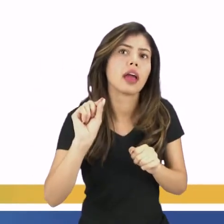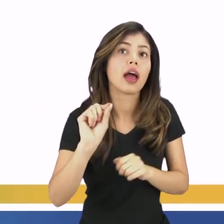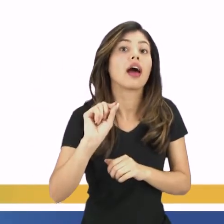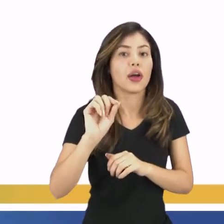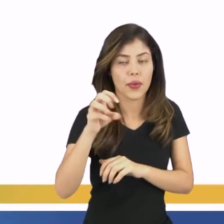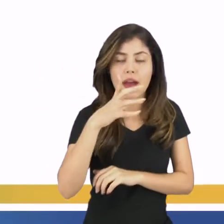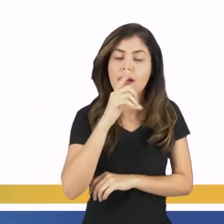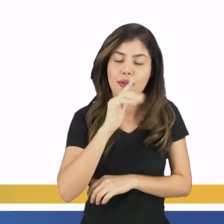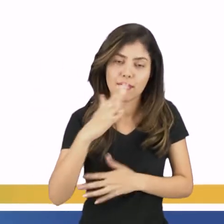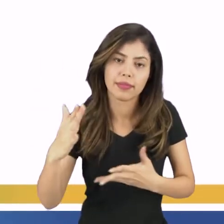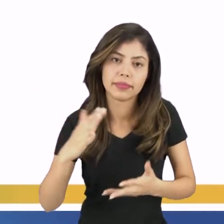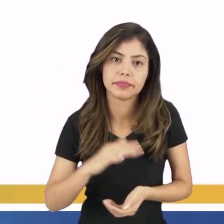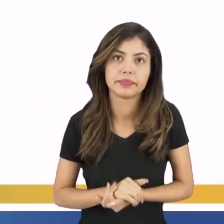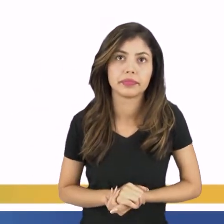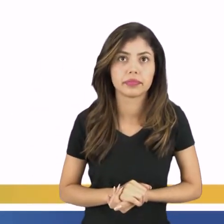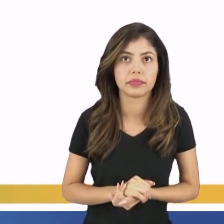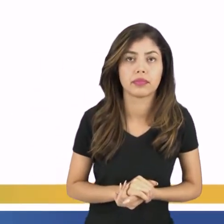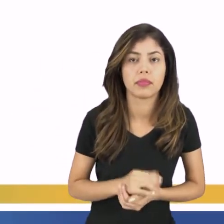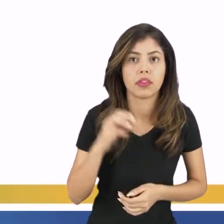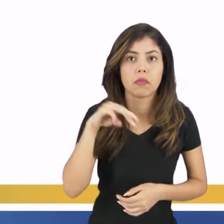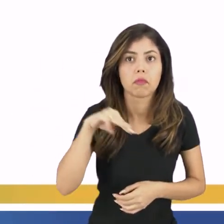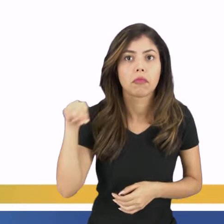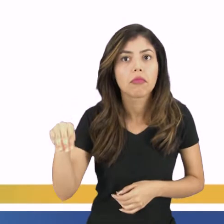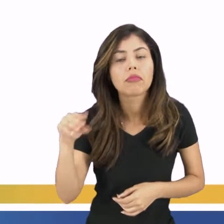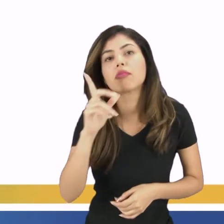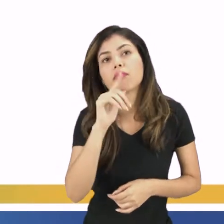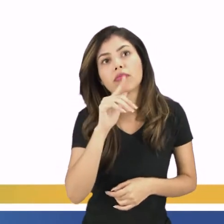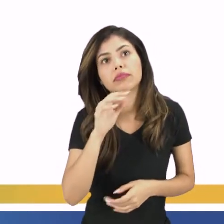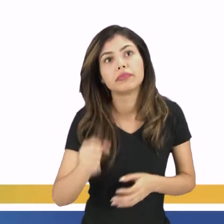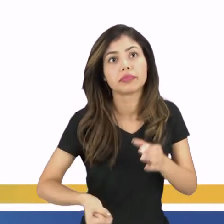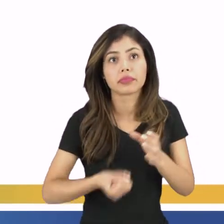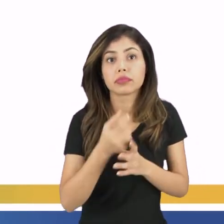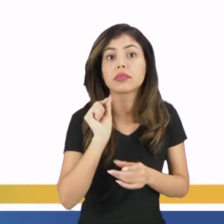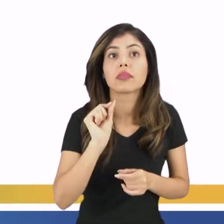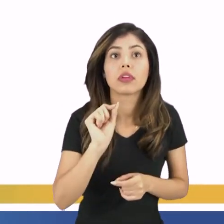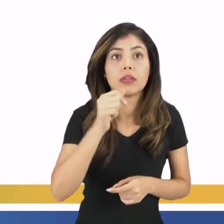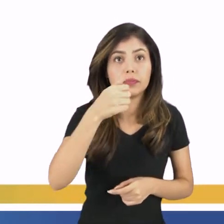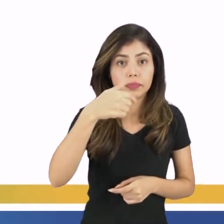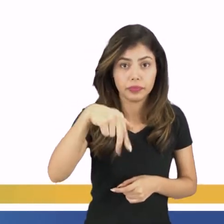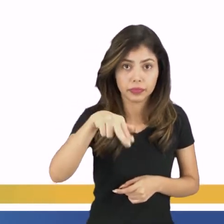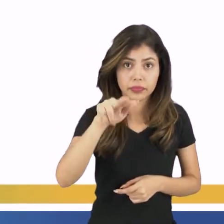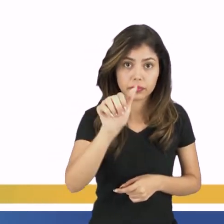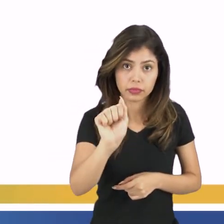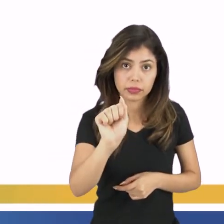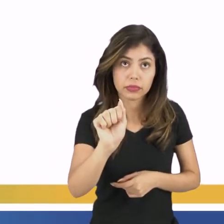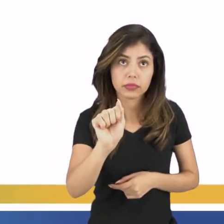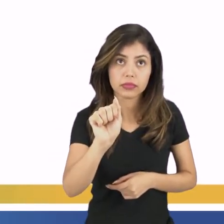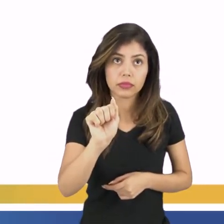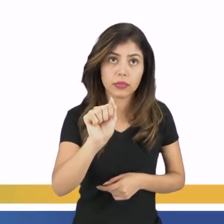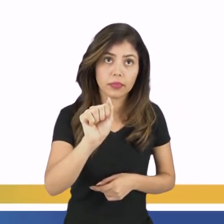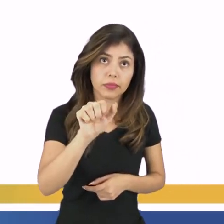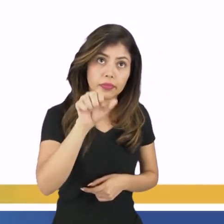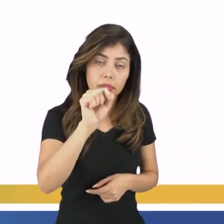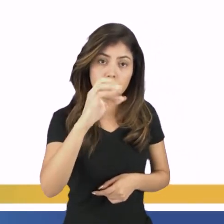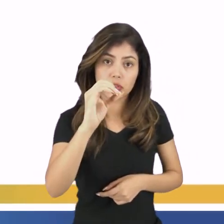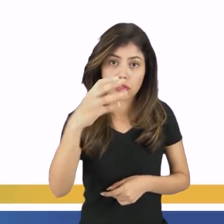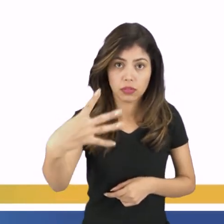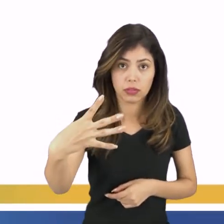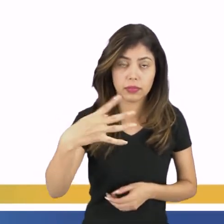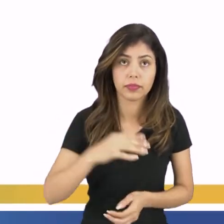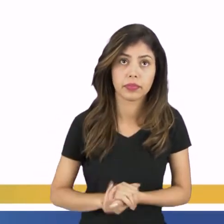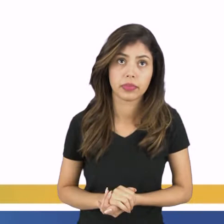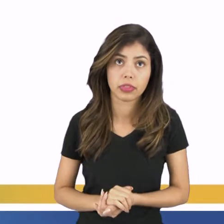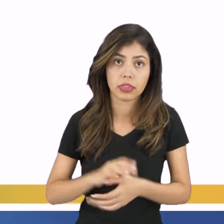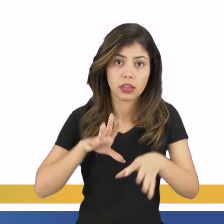água. E o que restou? Restou o sódio, tá aqui o Na, e o SO4,